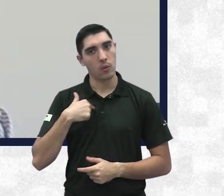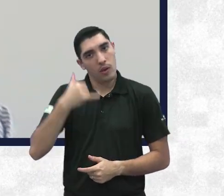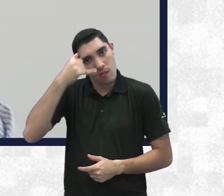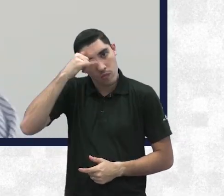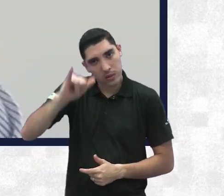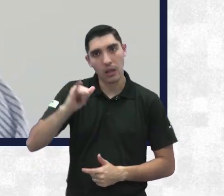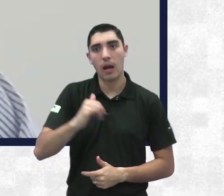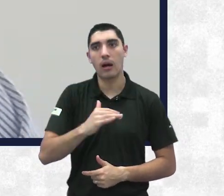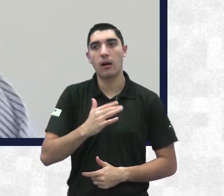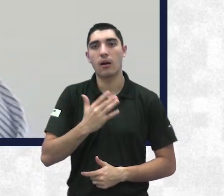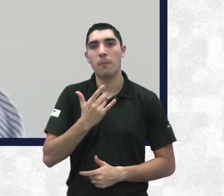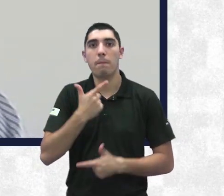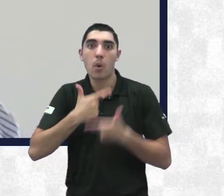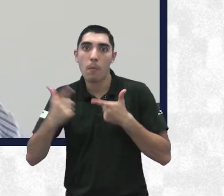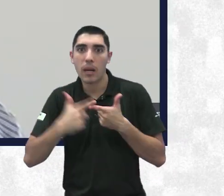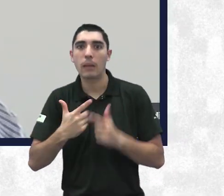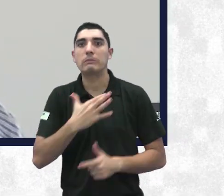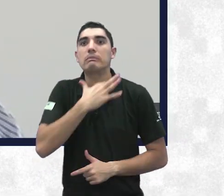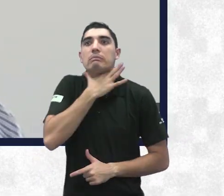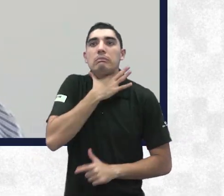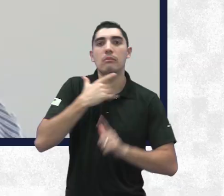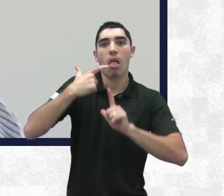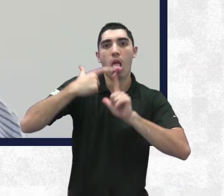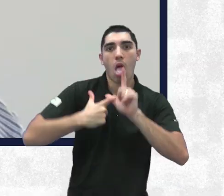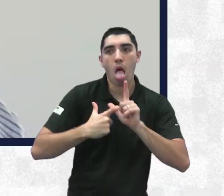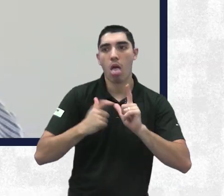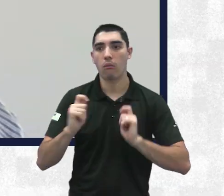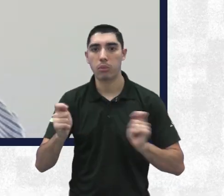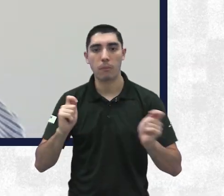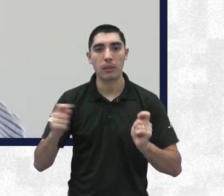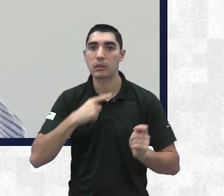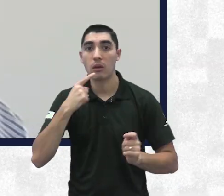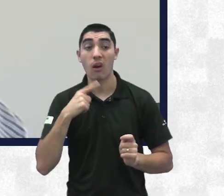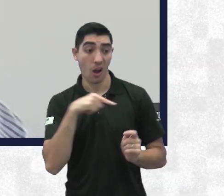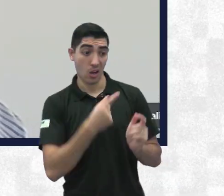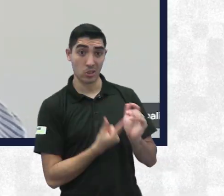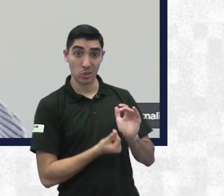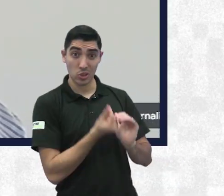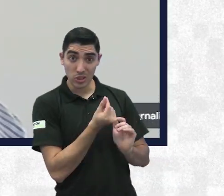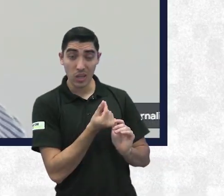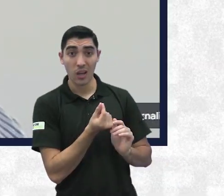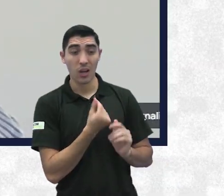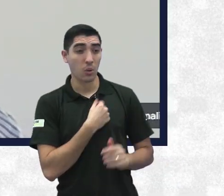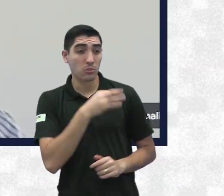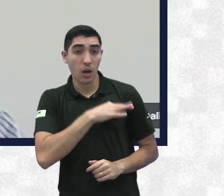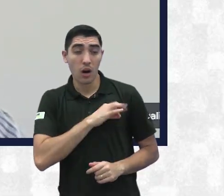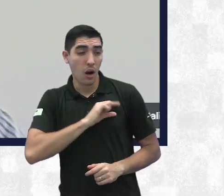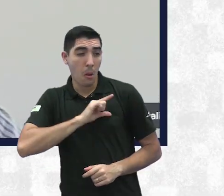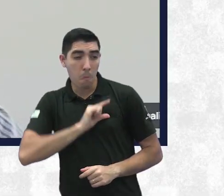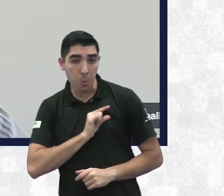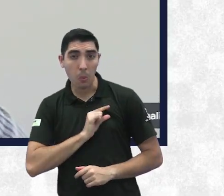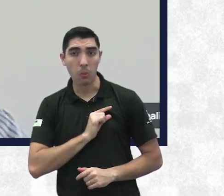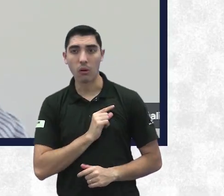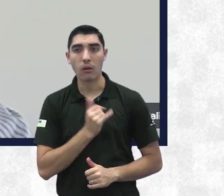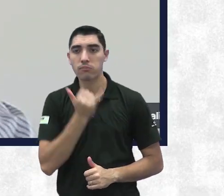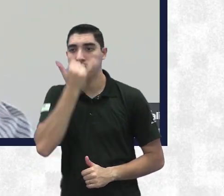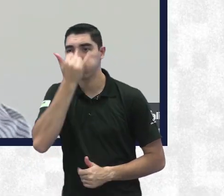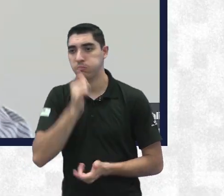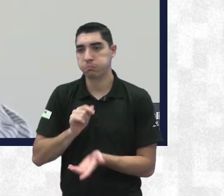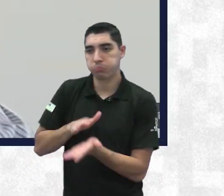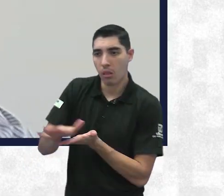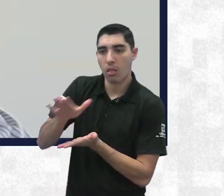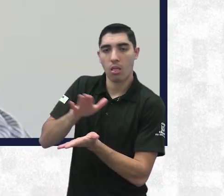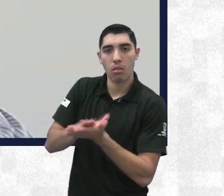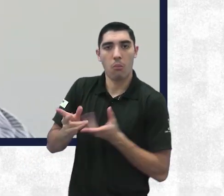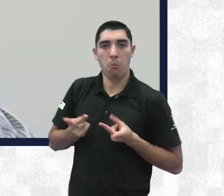não acumular dívidas e acabar colocando o seu dinheiro, a sua pouca receita ali em